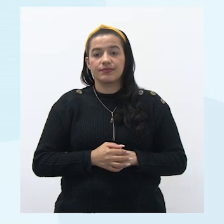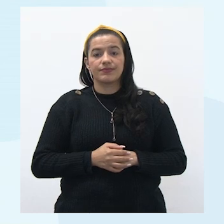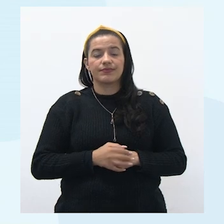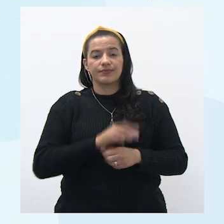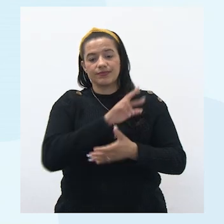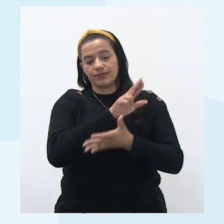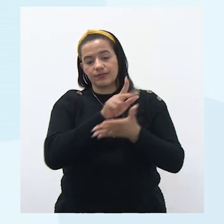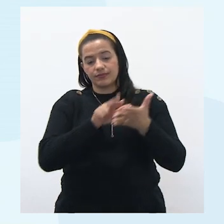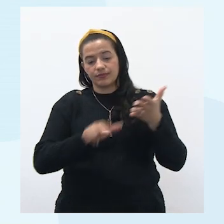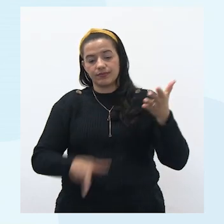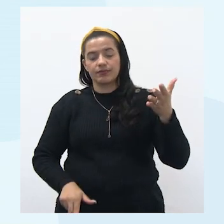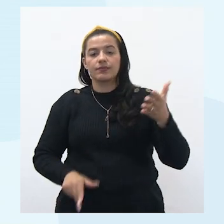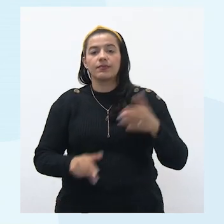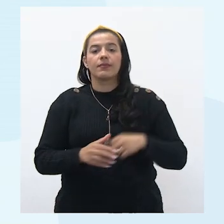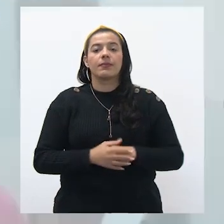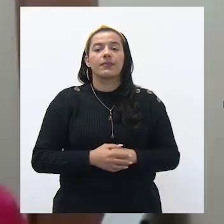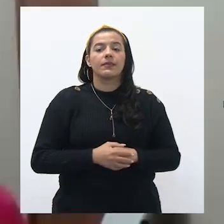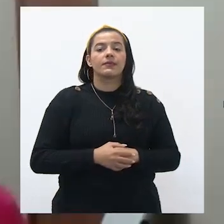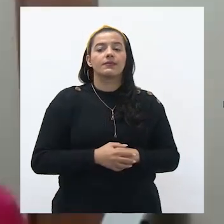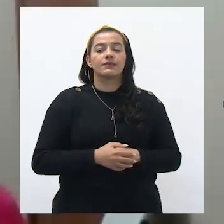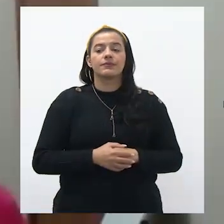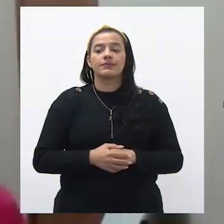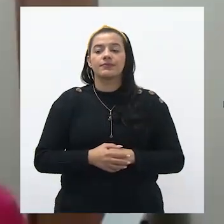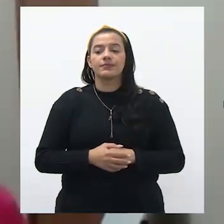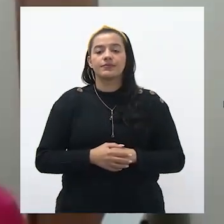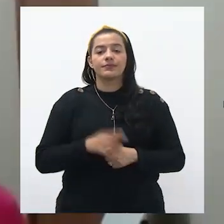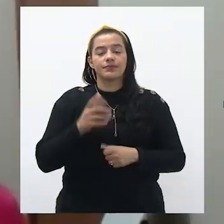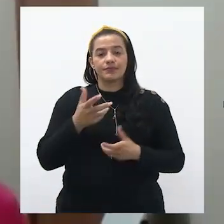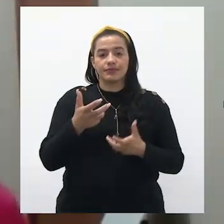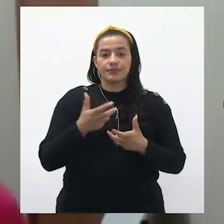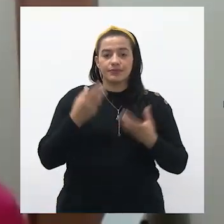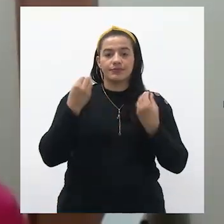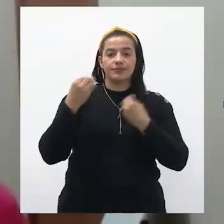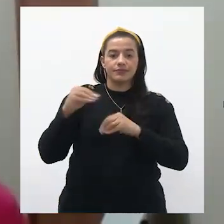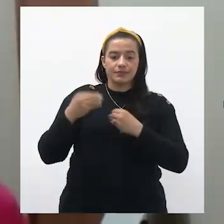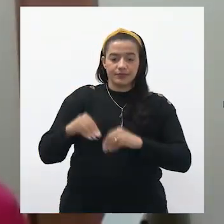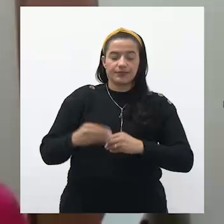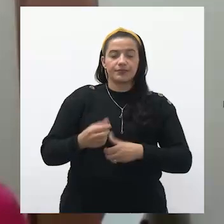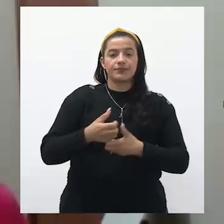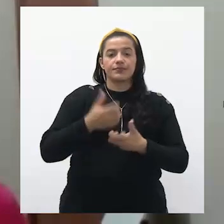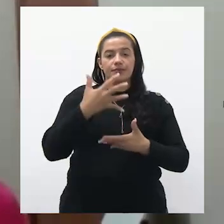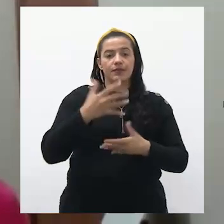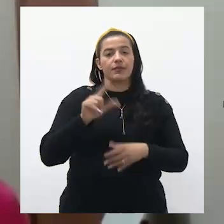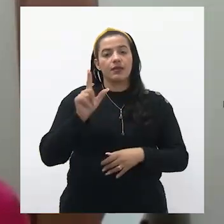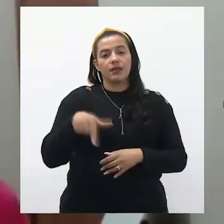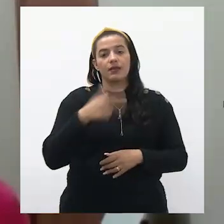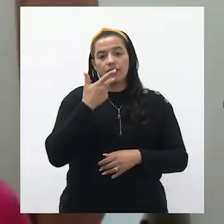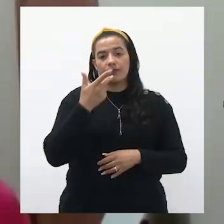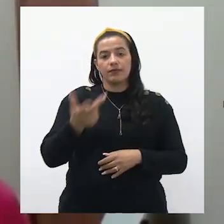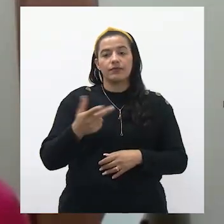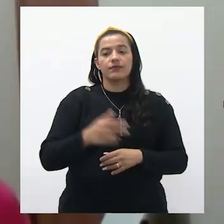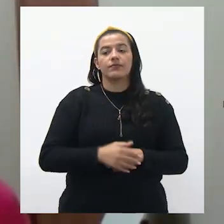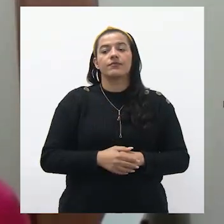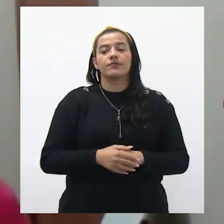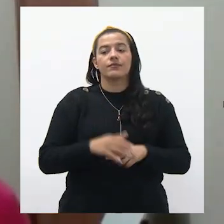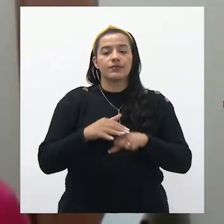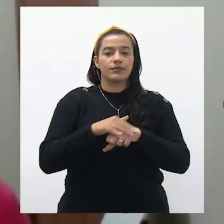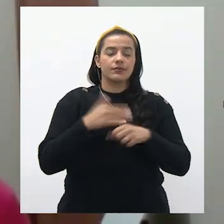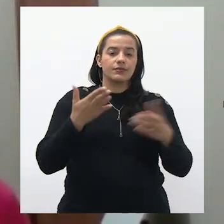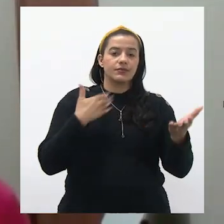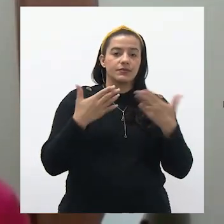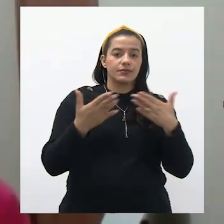vários. Legal, é isso mesmo que a gente quer. A professora Fátima fala que é o diálogo, a